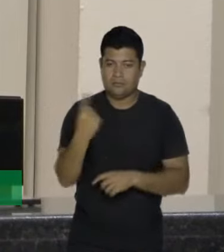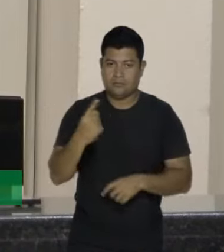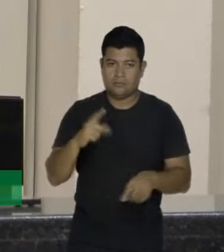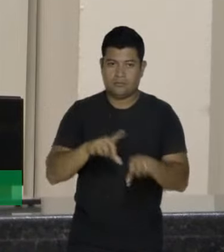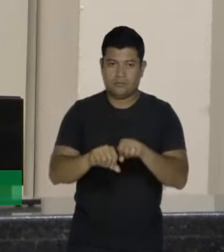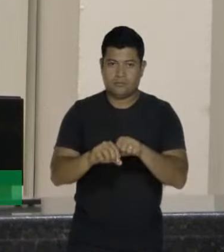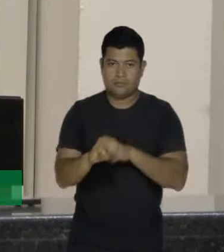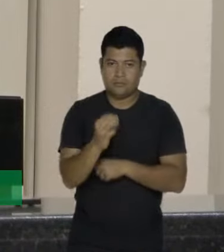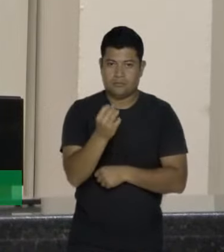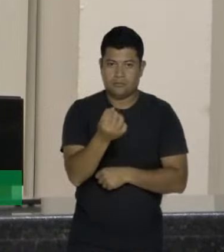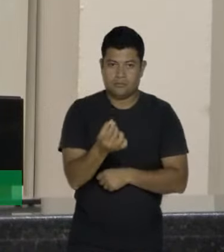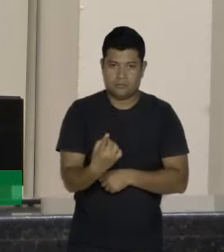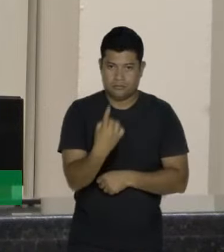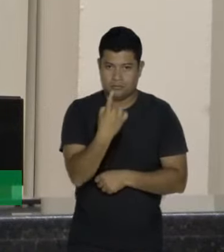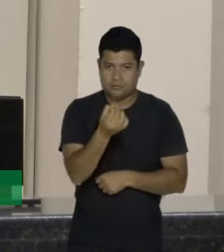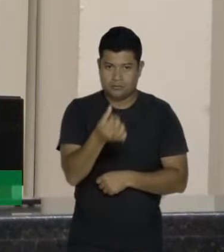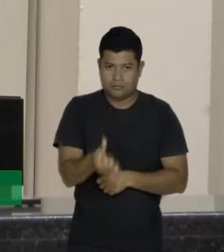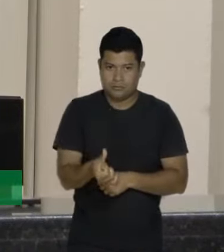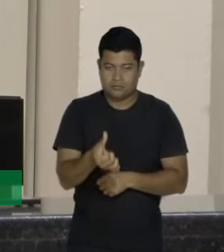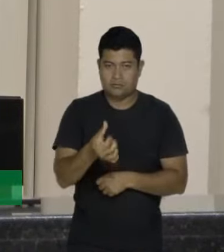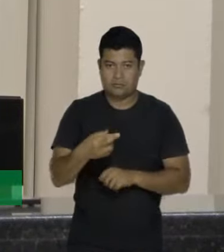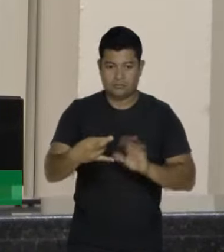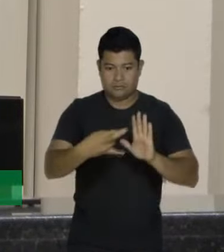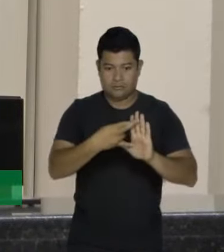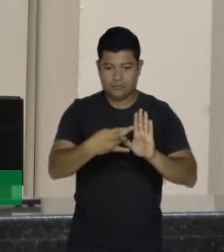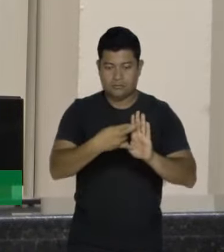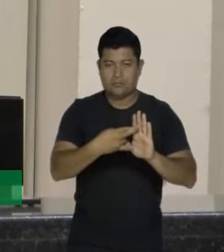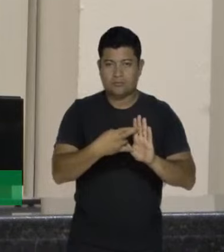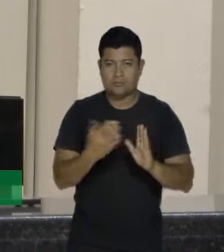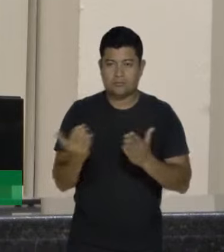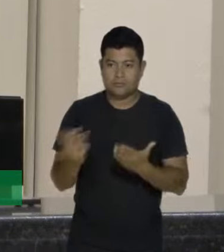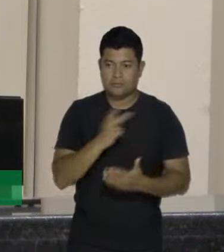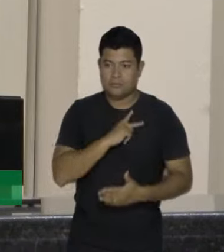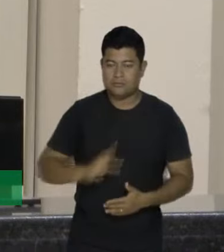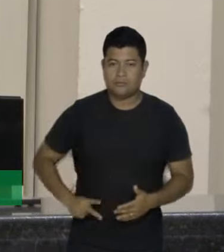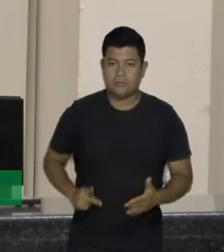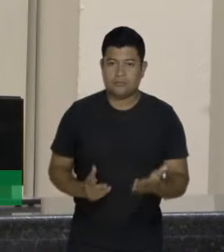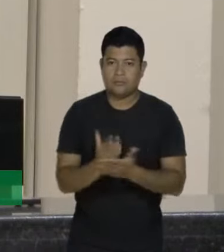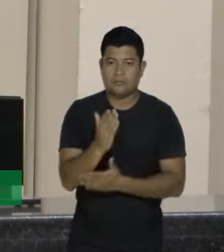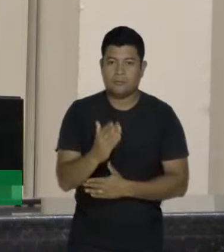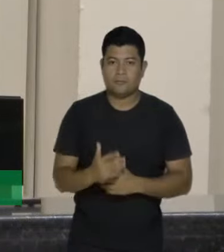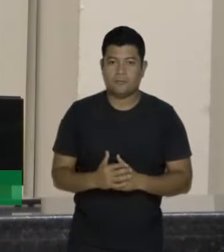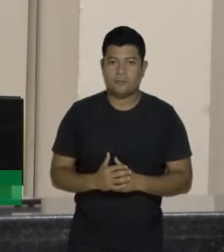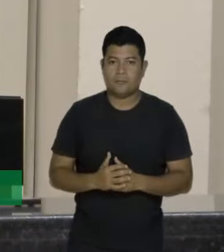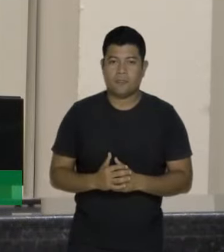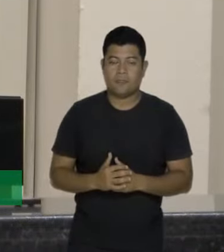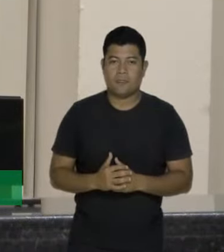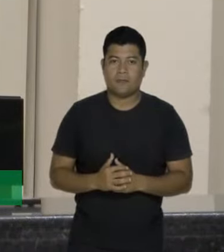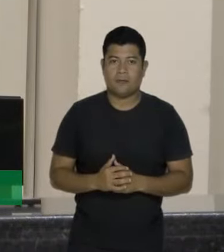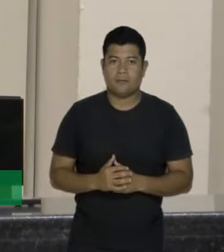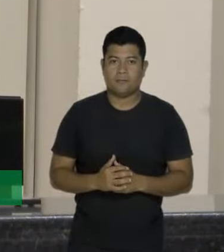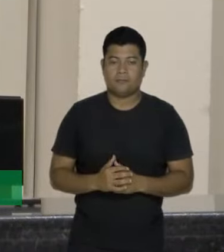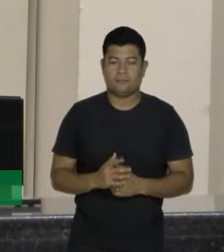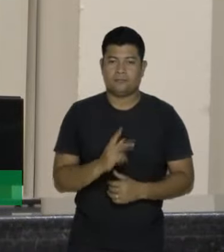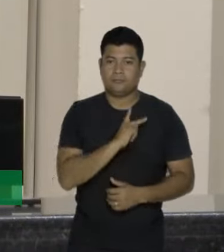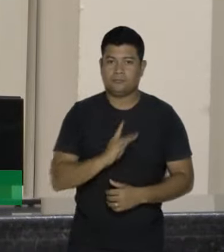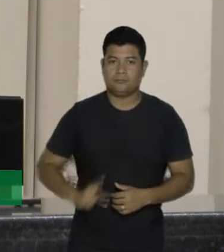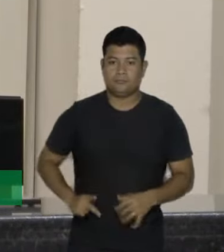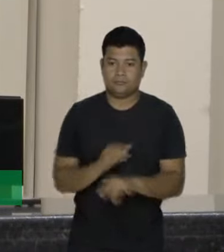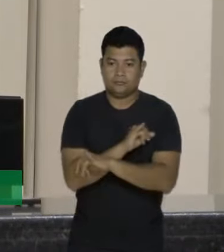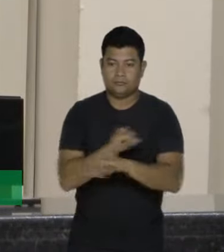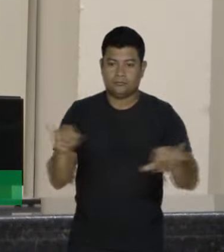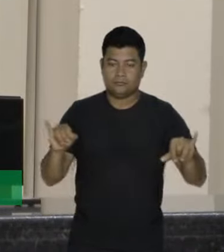106 do nosso regimento, o senhor presidente deu-a por aprovada. No expediente, o senhor presidente comunicou que